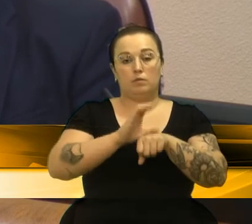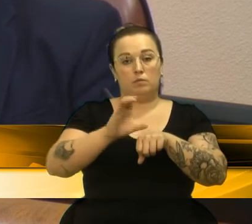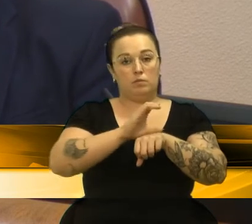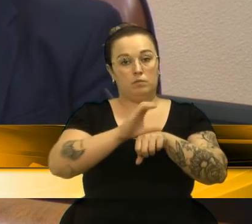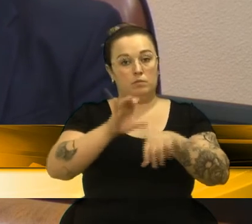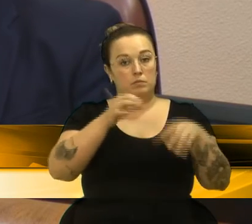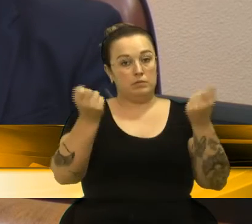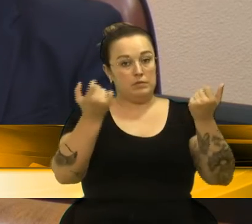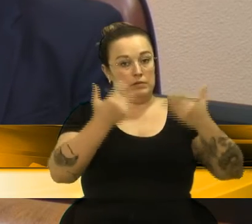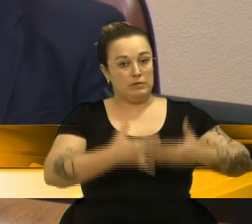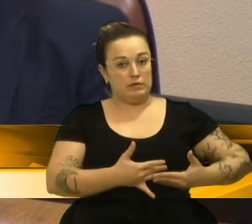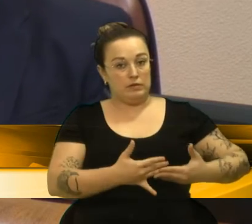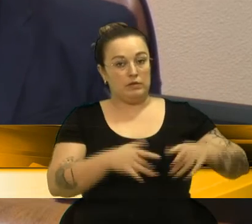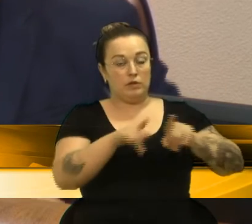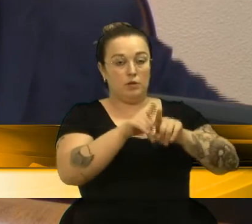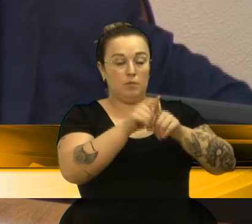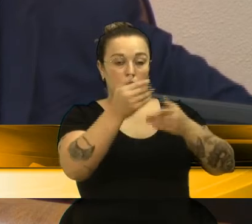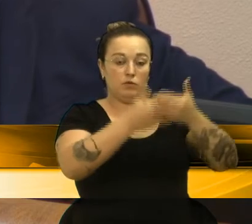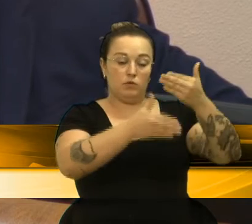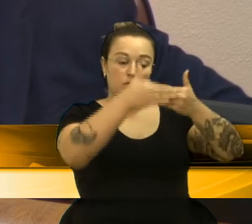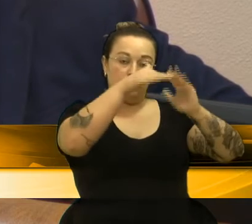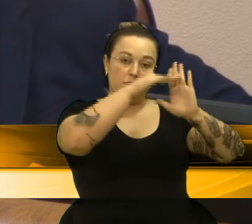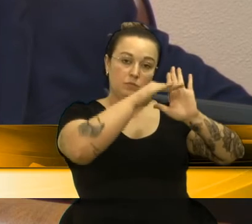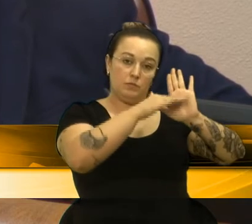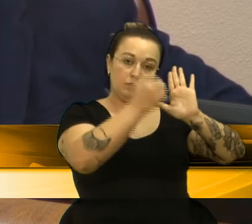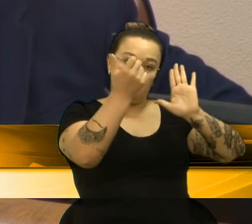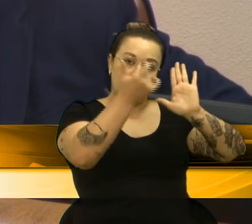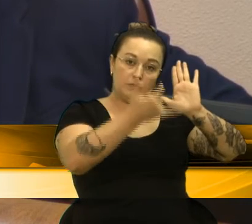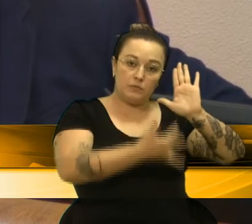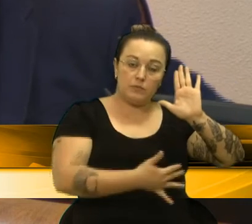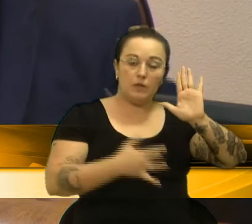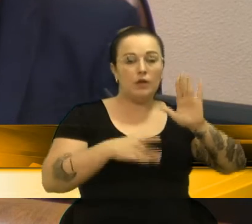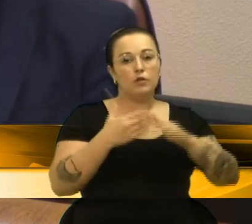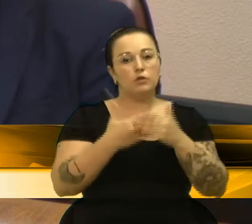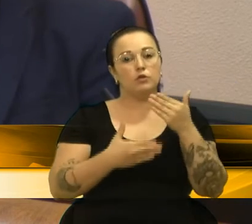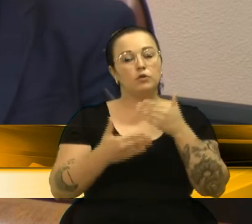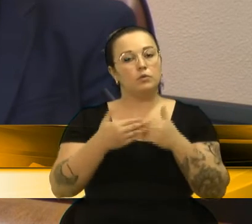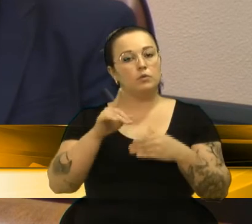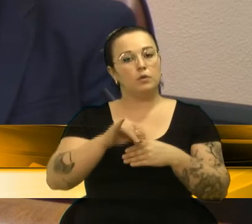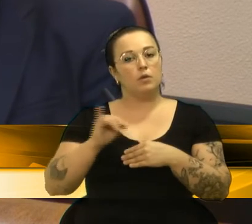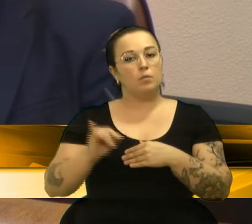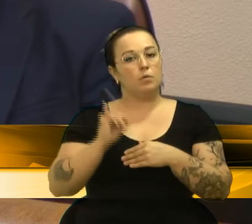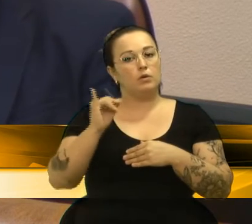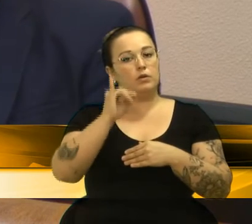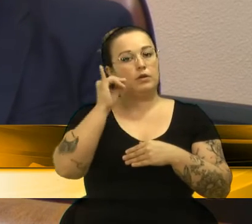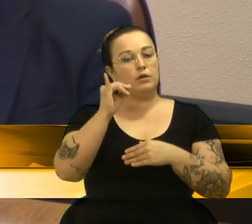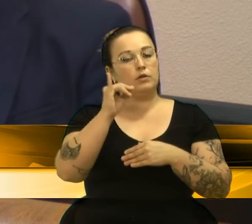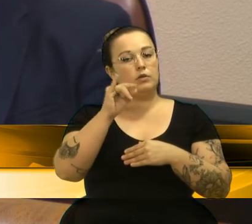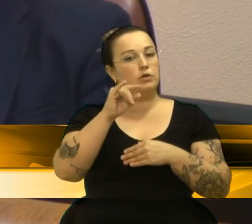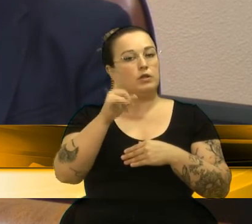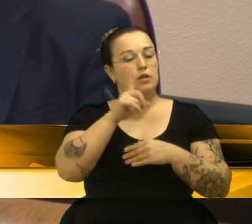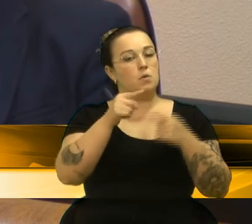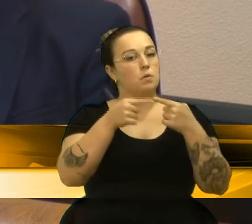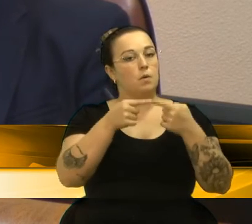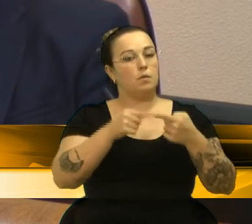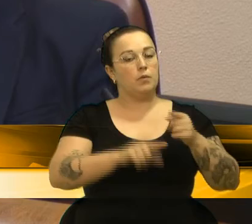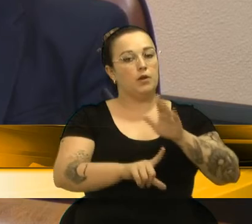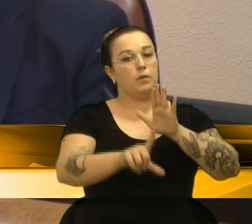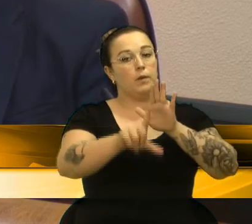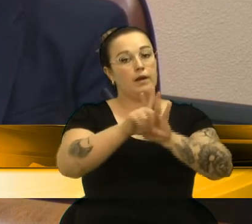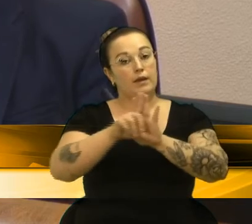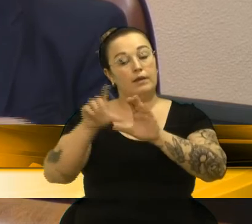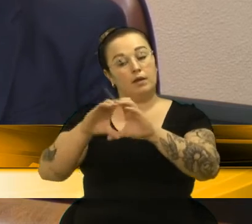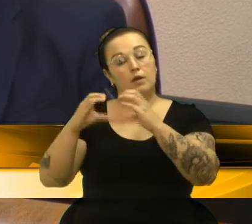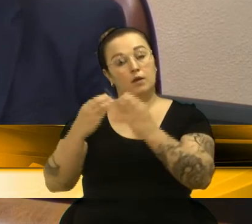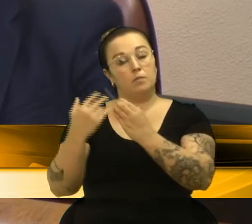esclarecimento acima, fica claro todas as hipóteses muito bem aclaradas daquilo que seriam infrações político-administrativas passíveis de julgamento pela Câmara de Vereadores e o